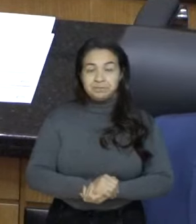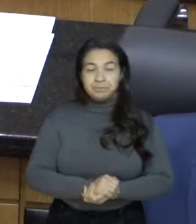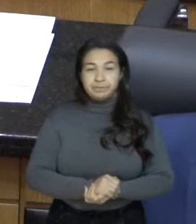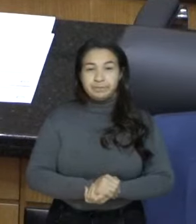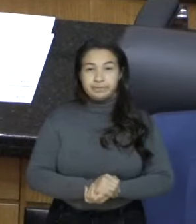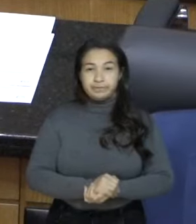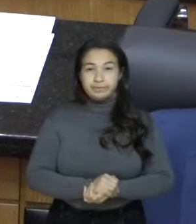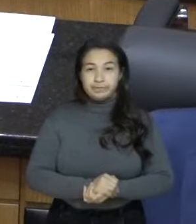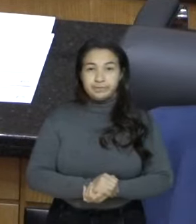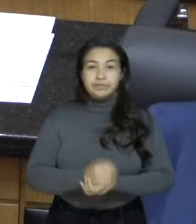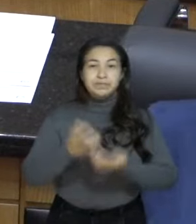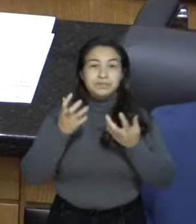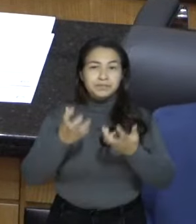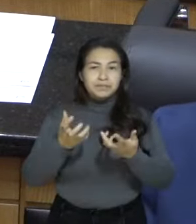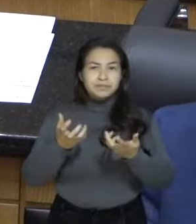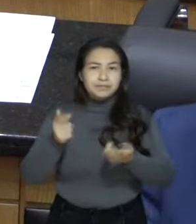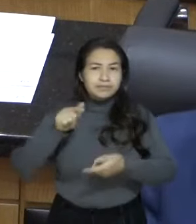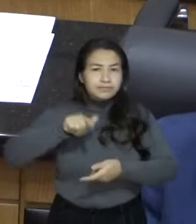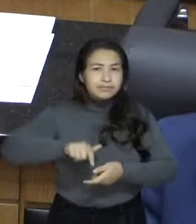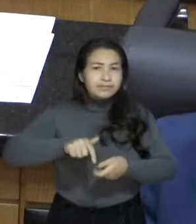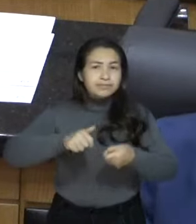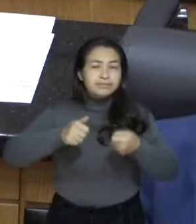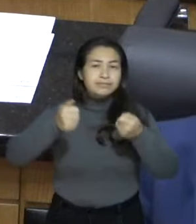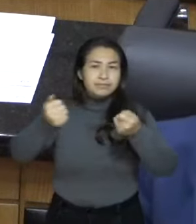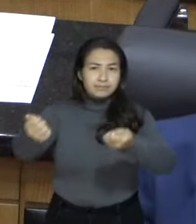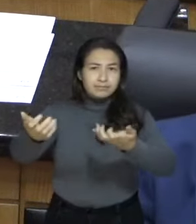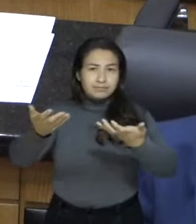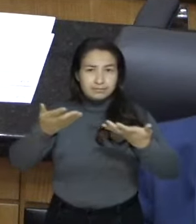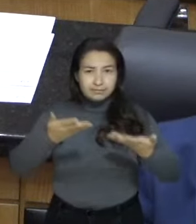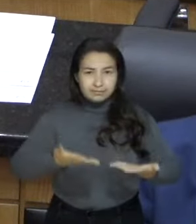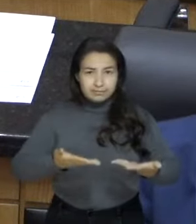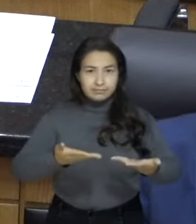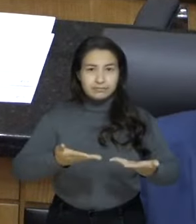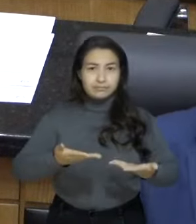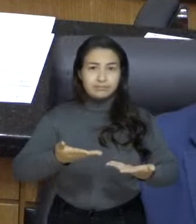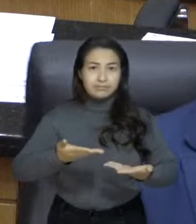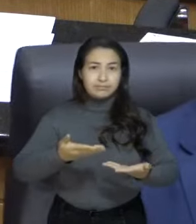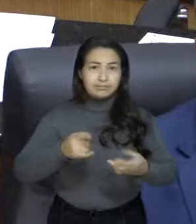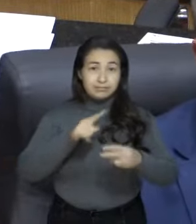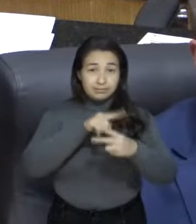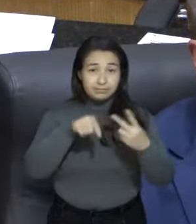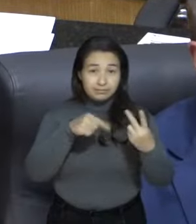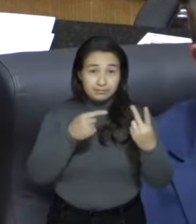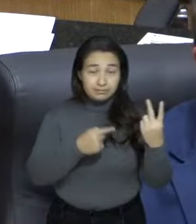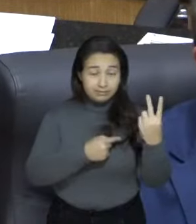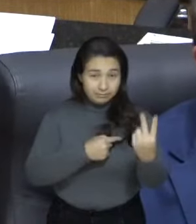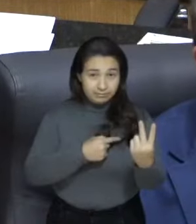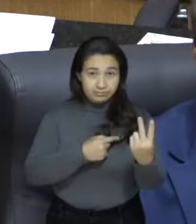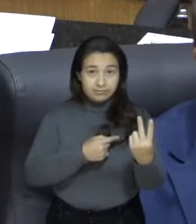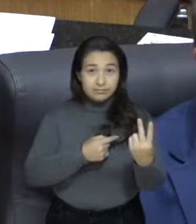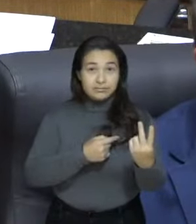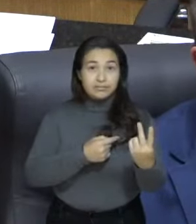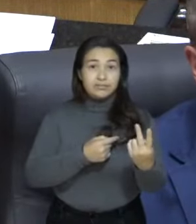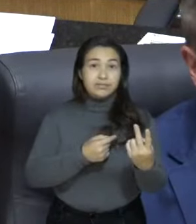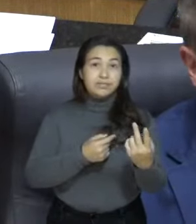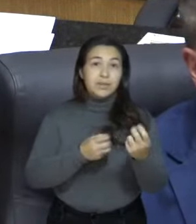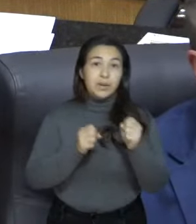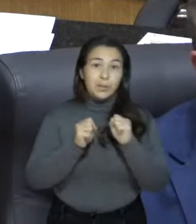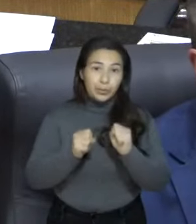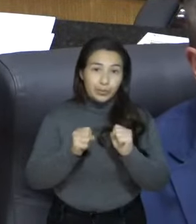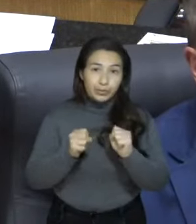queria reforçar que o convite feito pelo prefeito pela rainha para que todos aqui pudéssemos Deputado Odair Silva